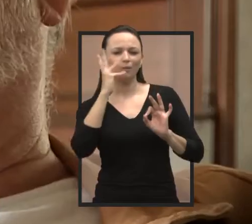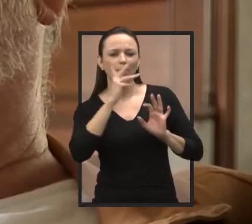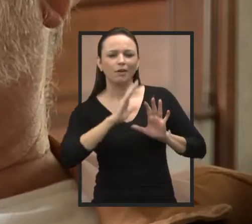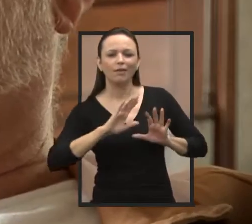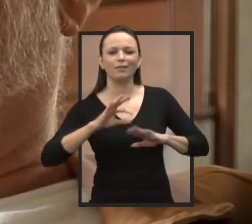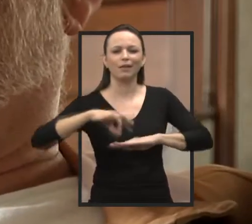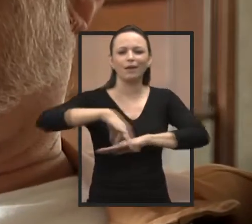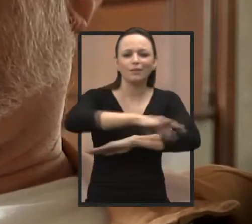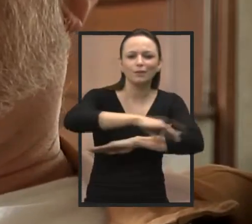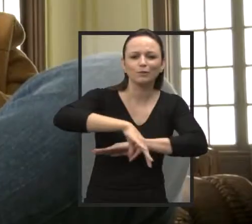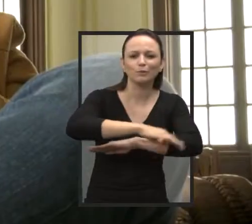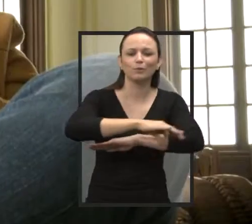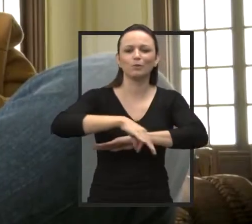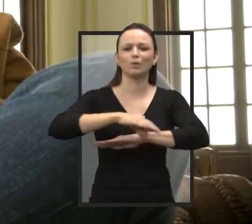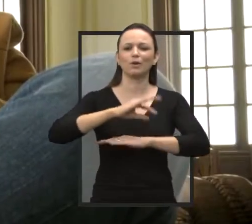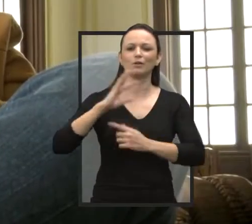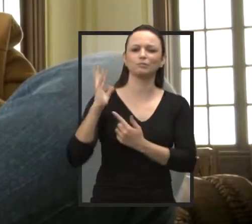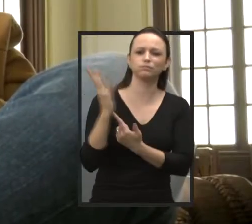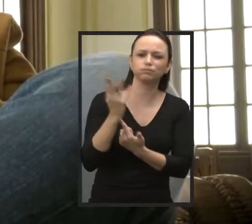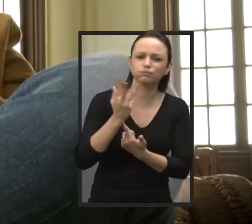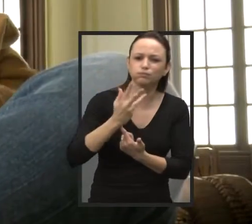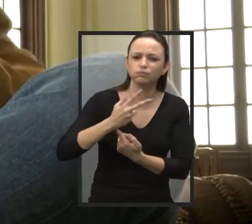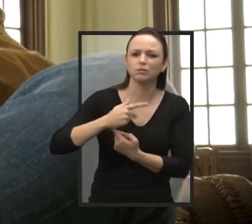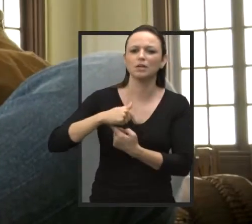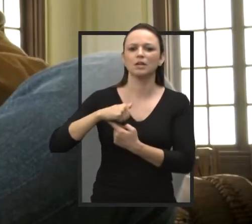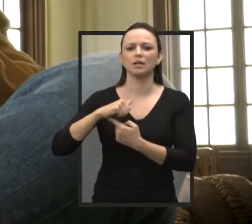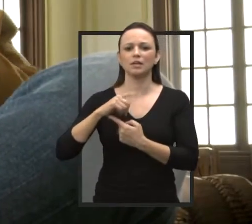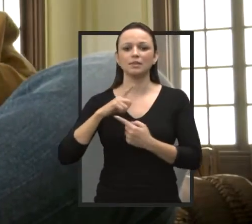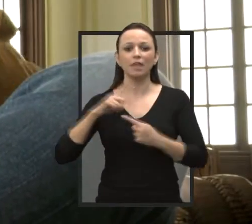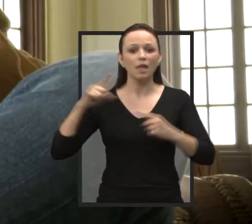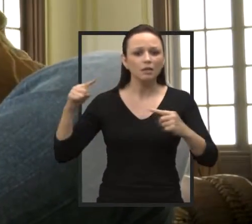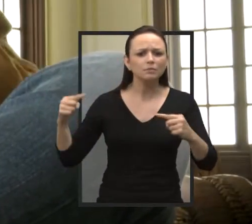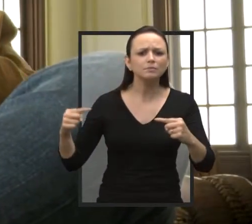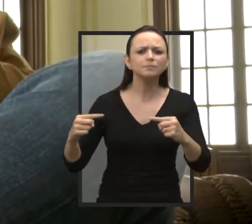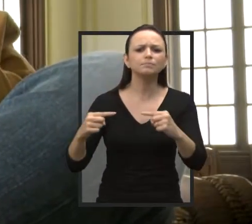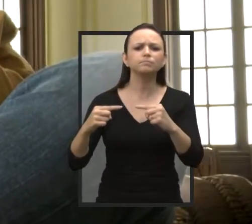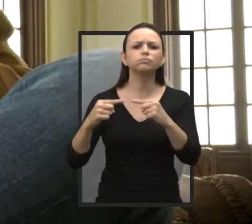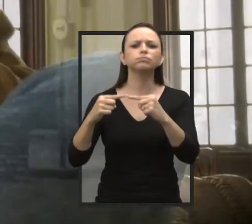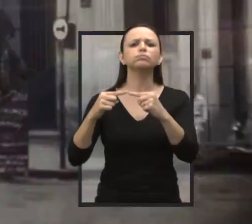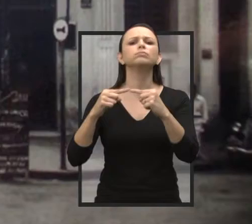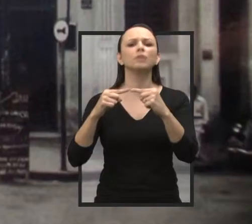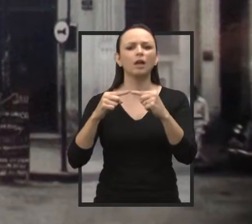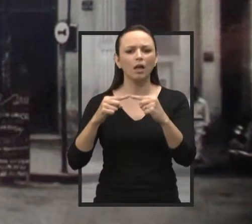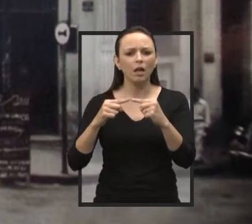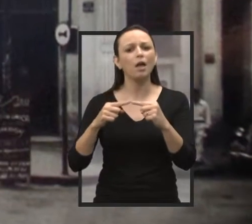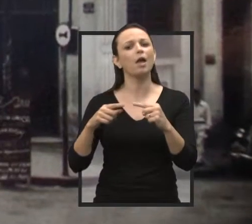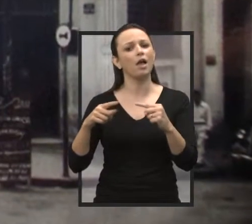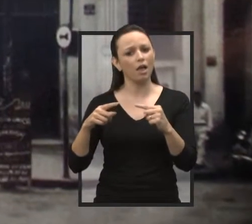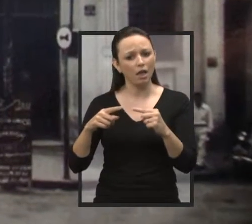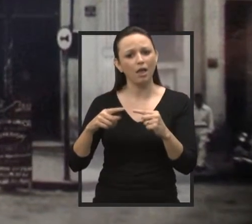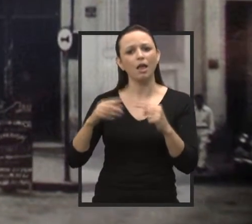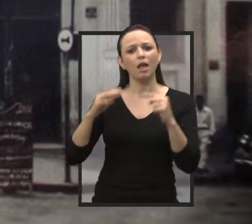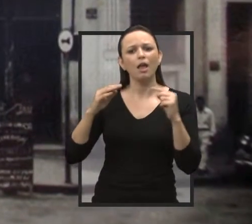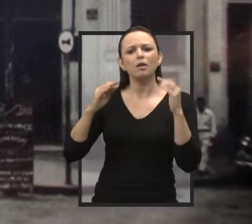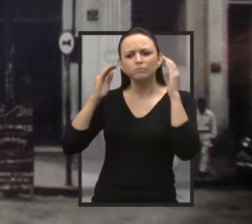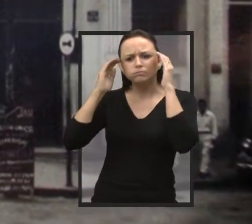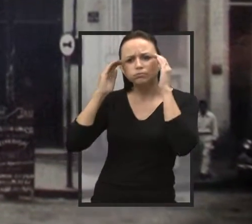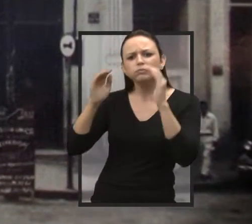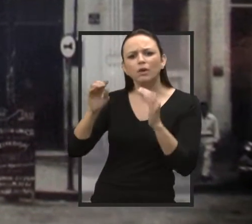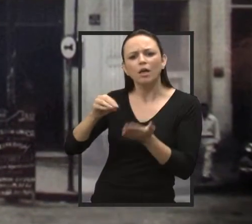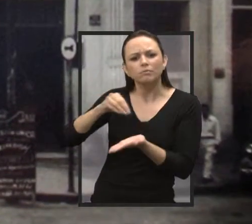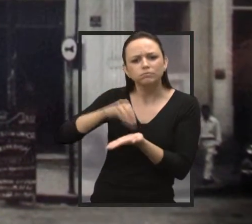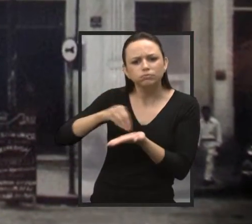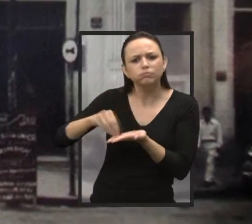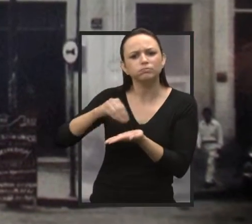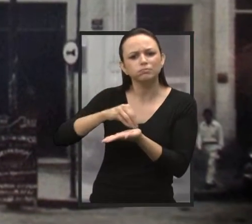arquitetura eclética tinha uma ligação direta com a cultura